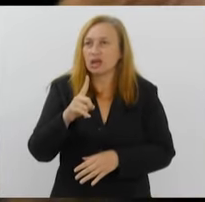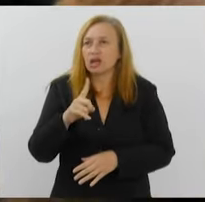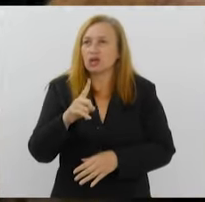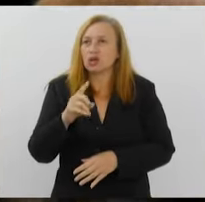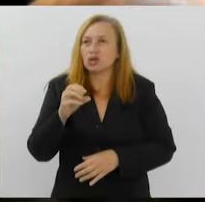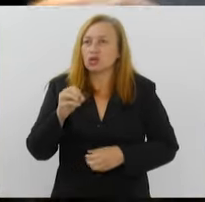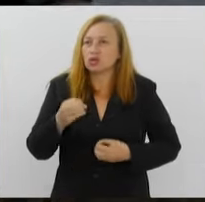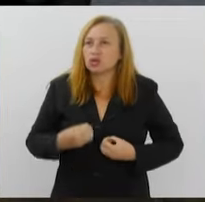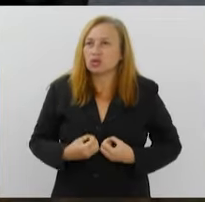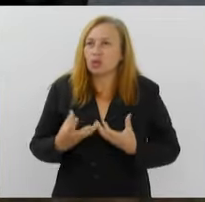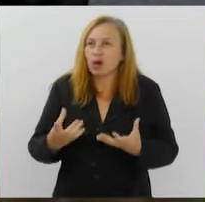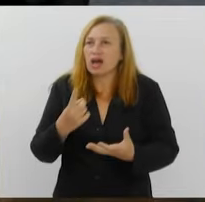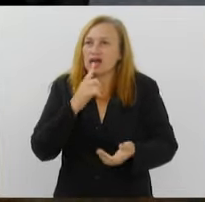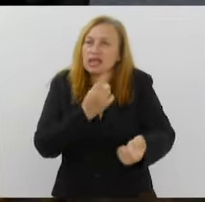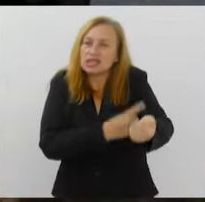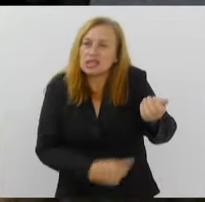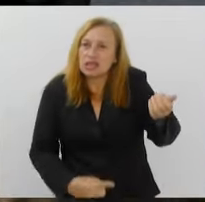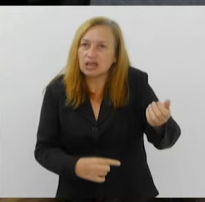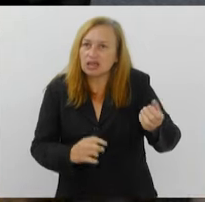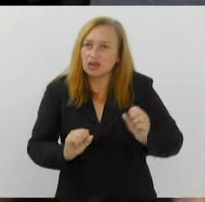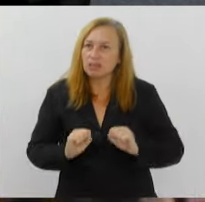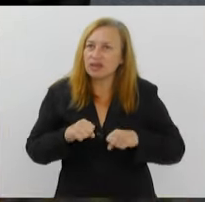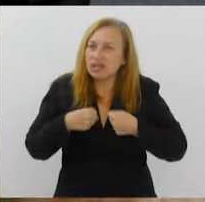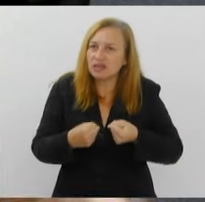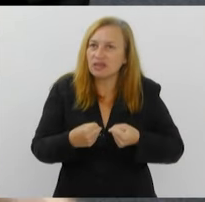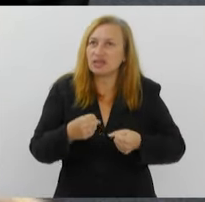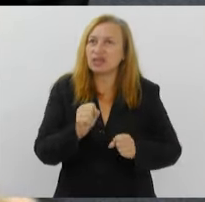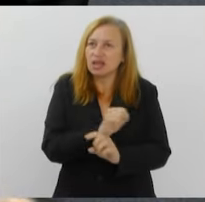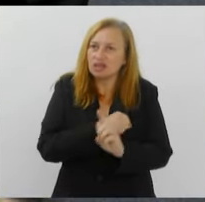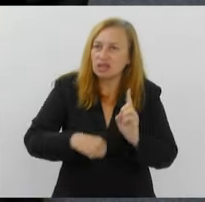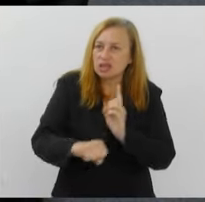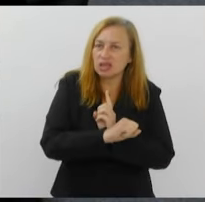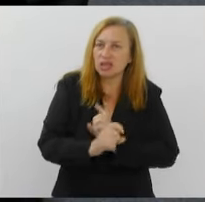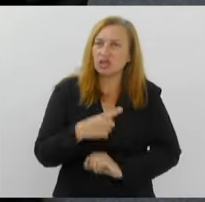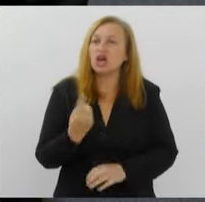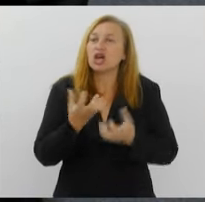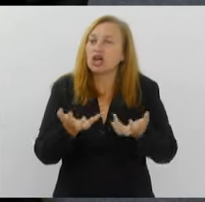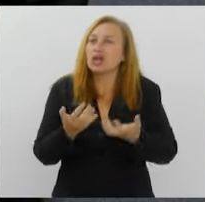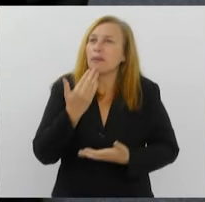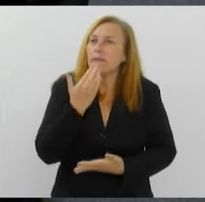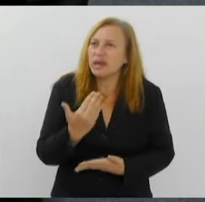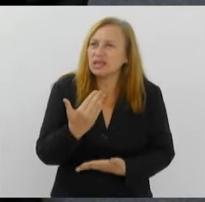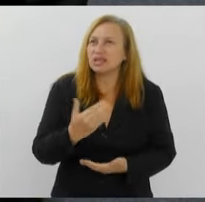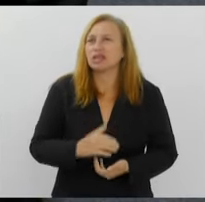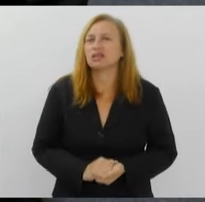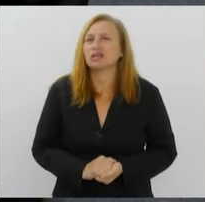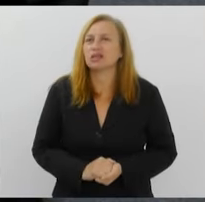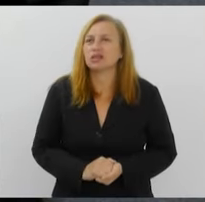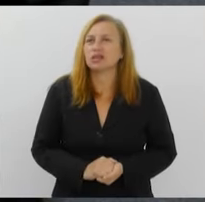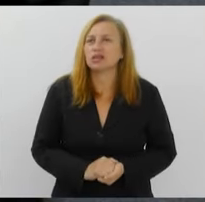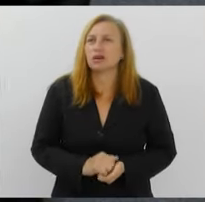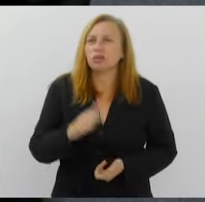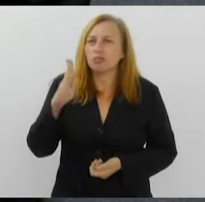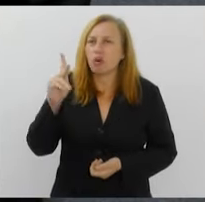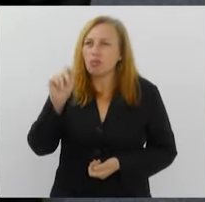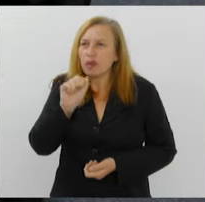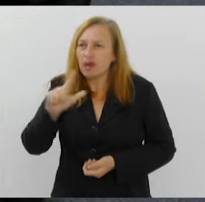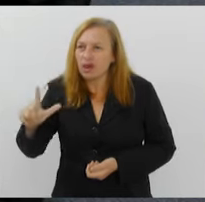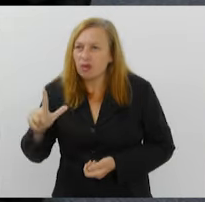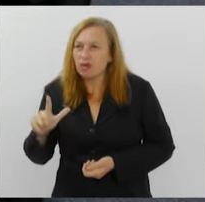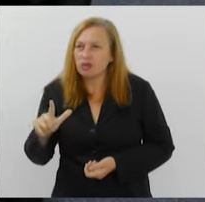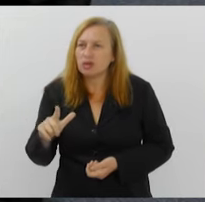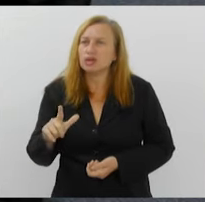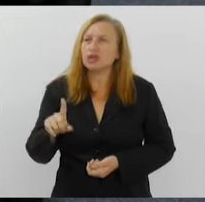está lutando contra a vida dele, para defender a nossa sociedade. Então, eu queria pedir ao companheiro Bombé, aos demais deputados, que